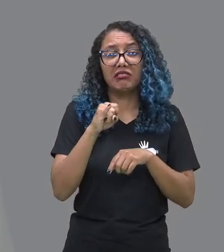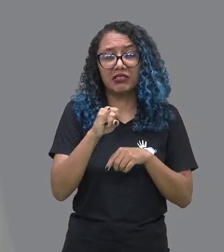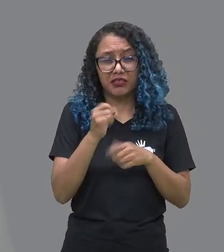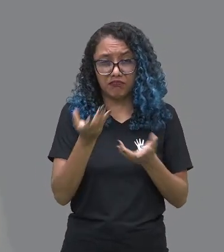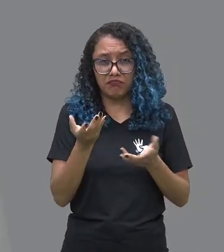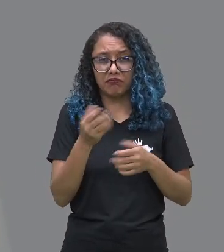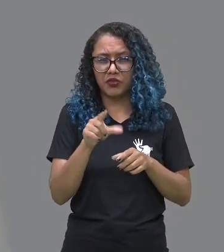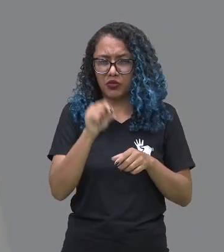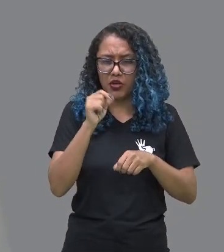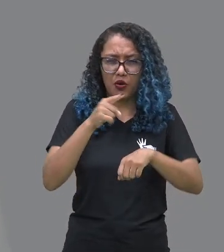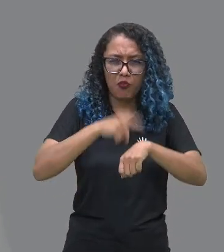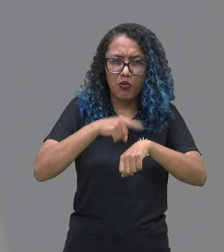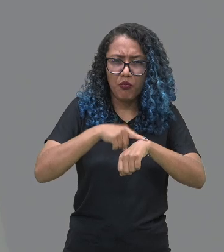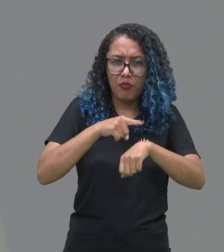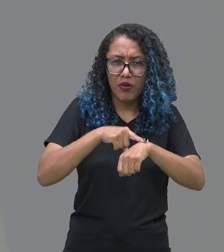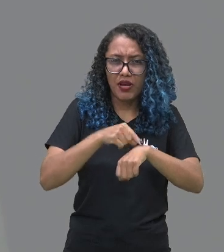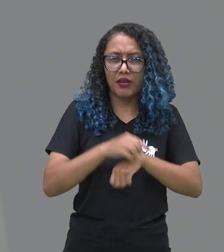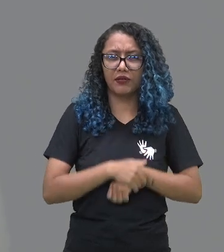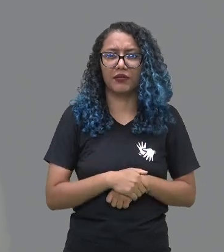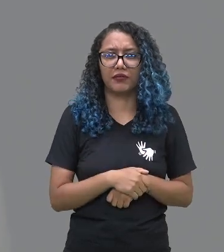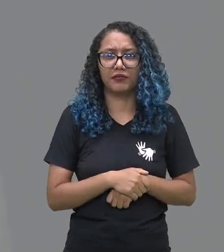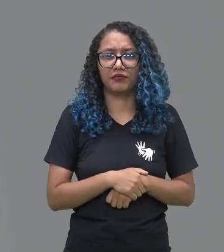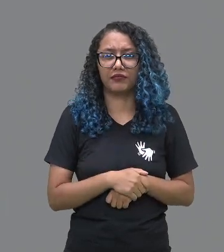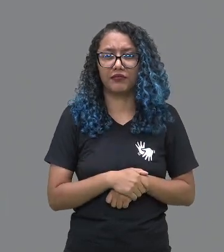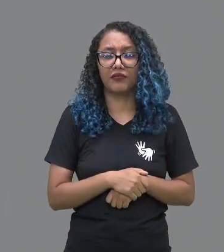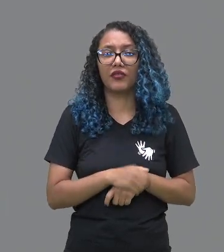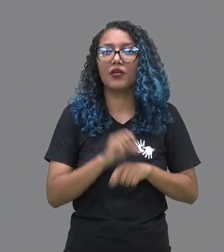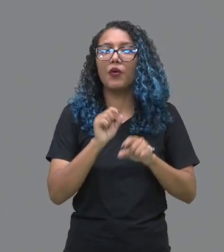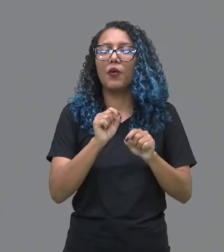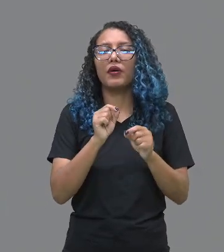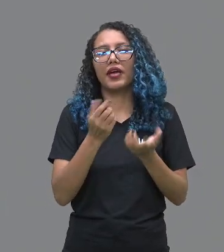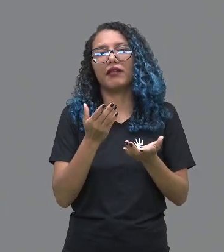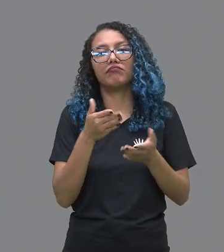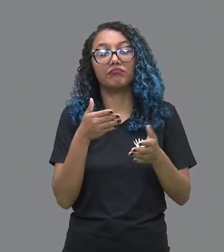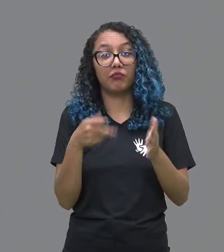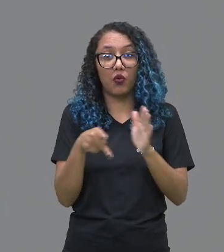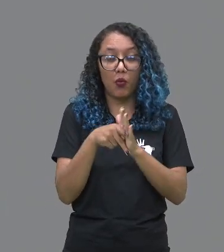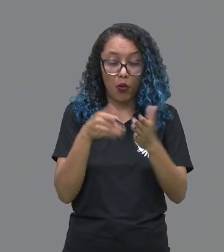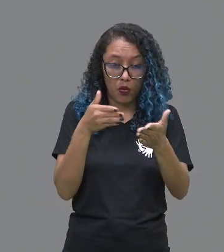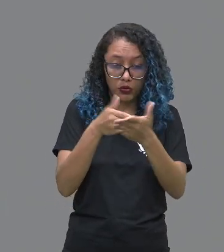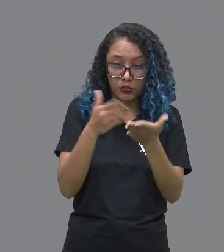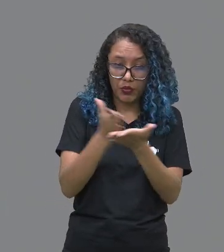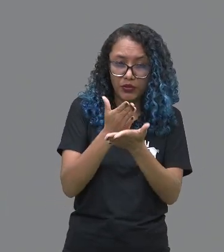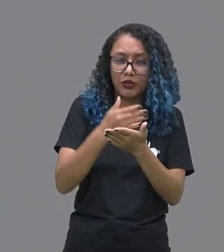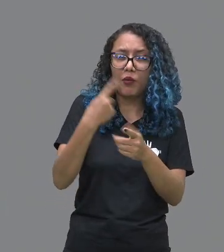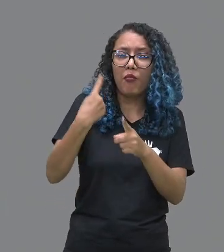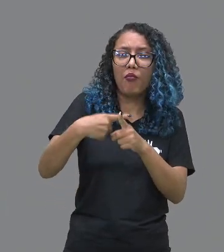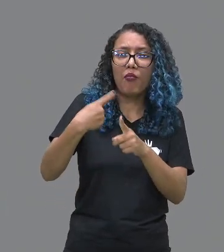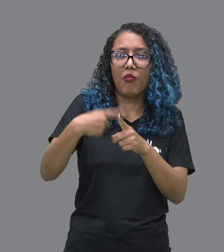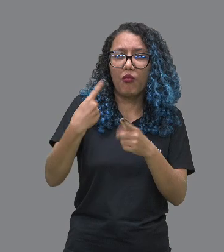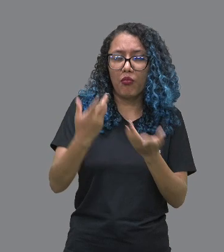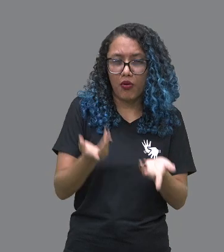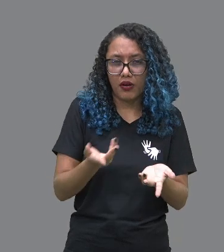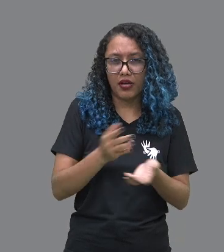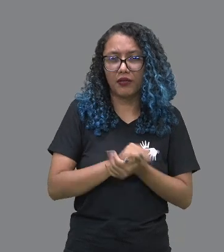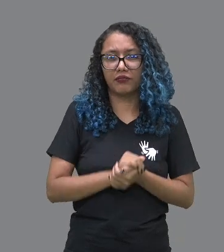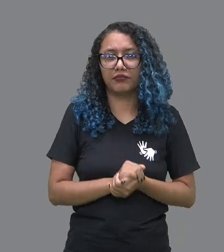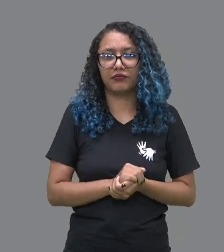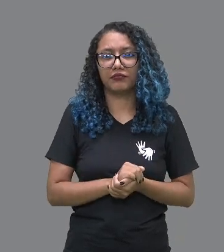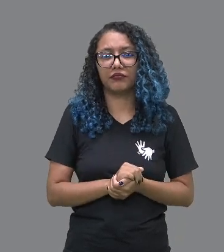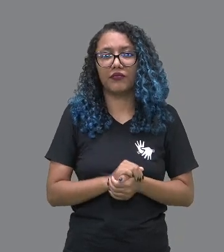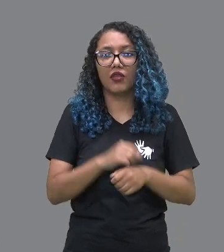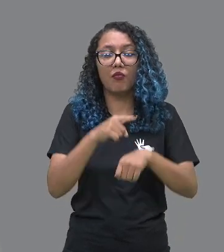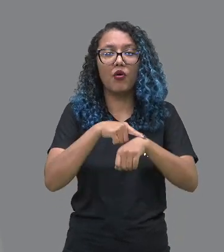momento, apenas a sua última página, foi tão somente porque aquele momento